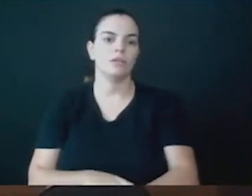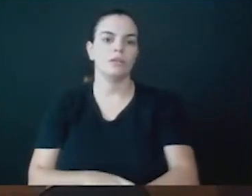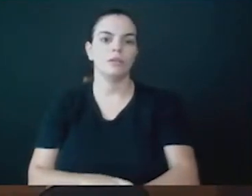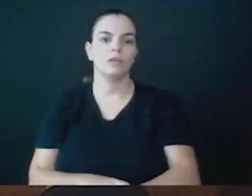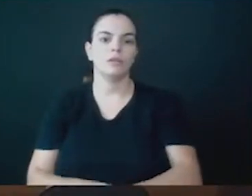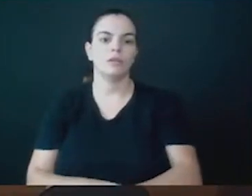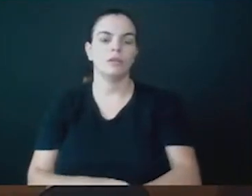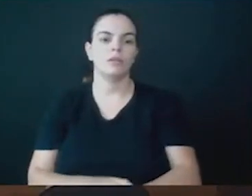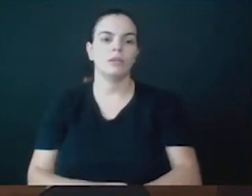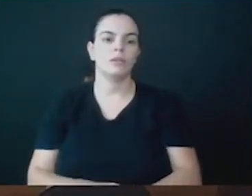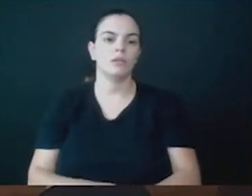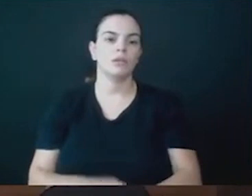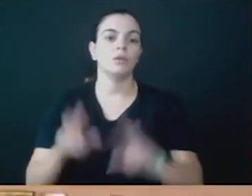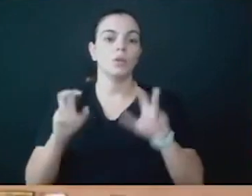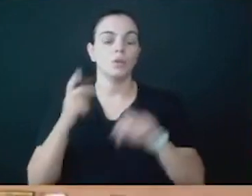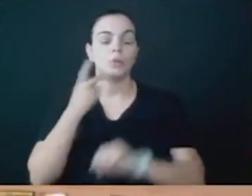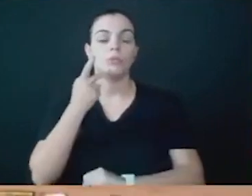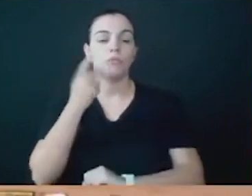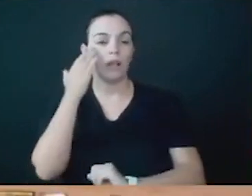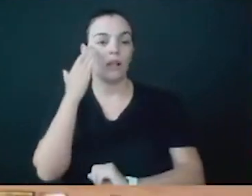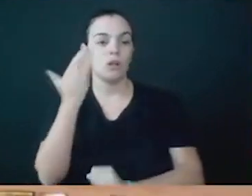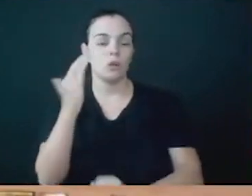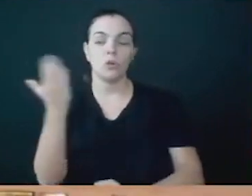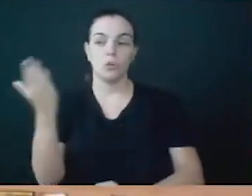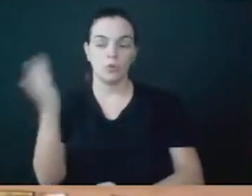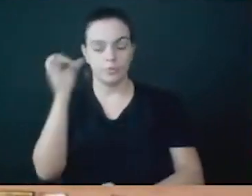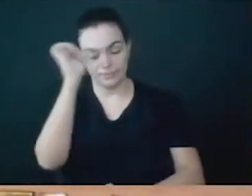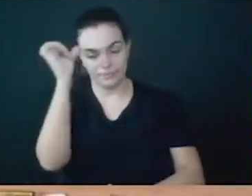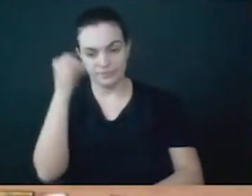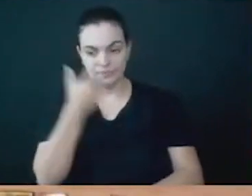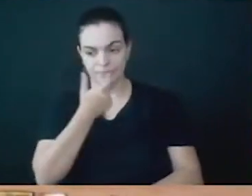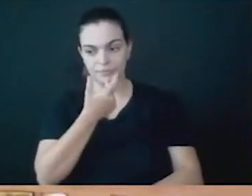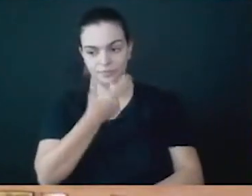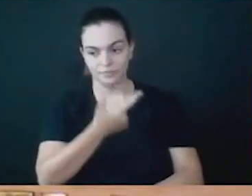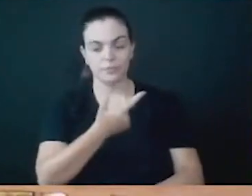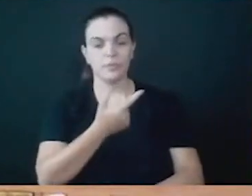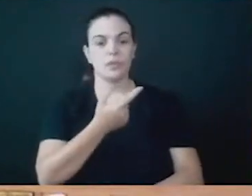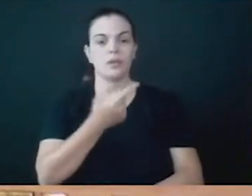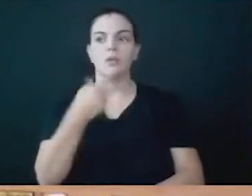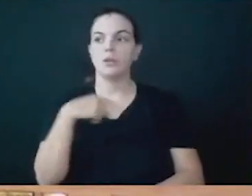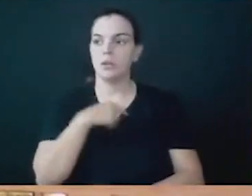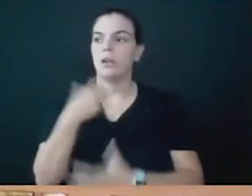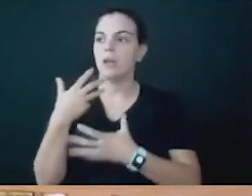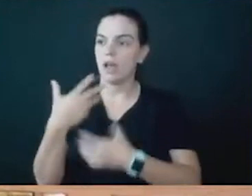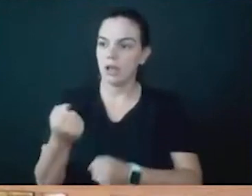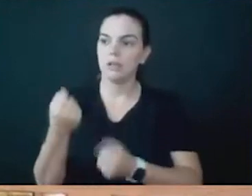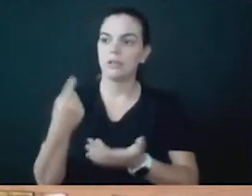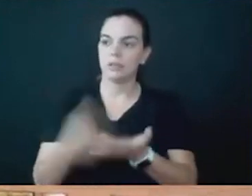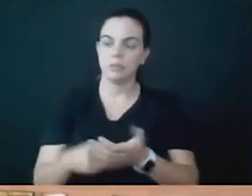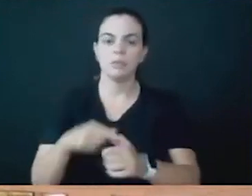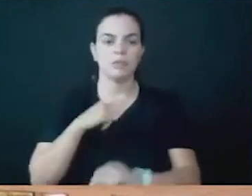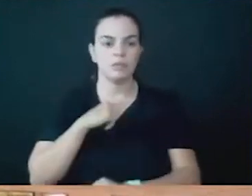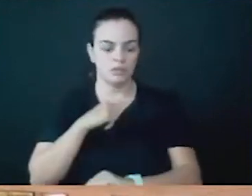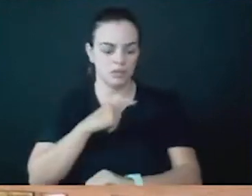Bom, com relação ao Fala Curitiba, vereador Serginho, que você comentou, nós assumimos esse compromisso de trazer mais